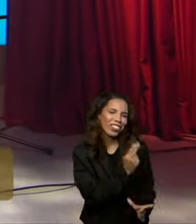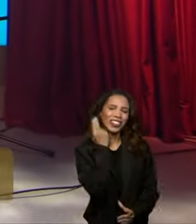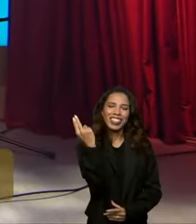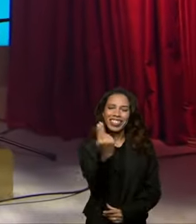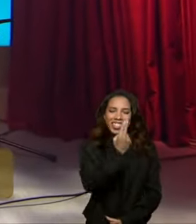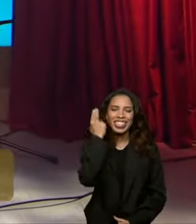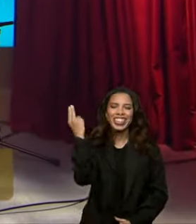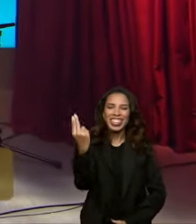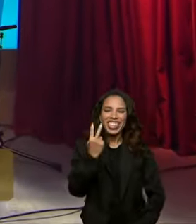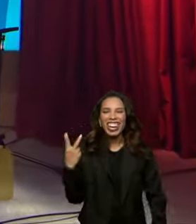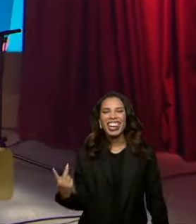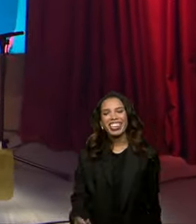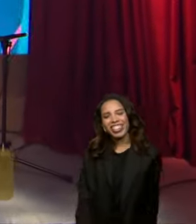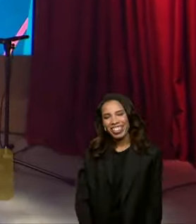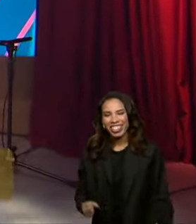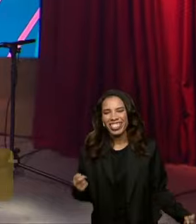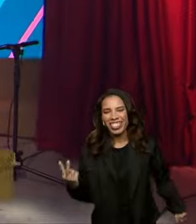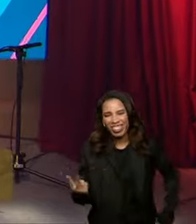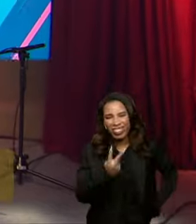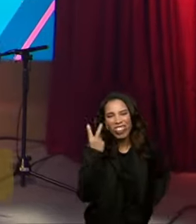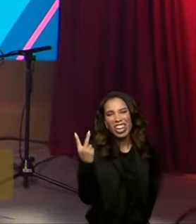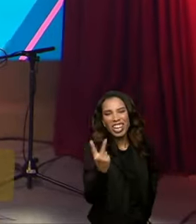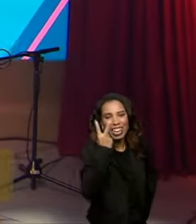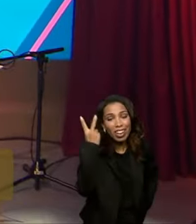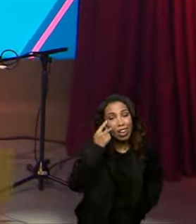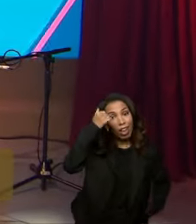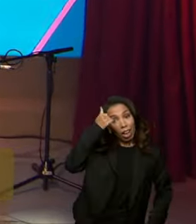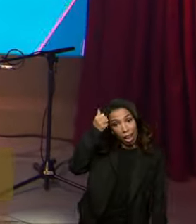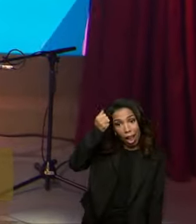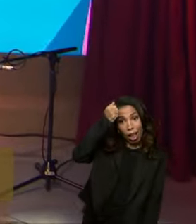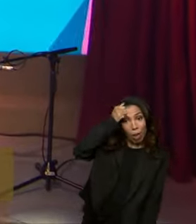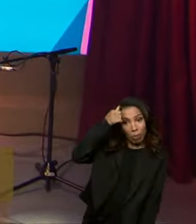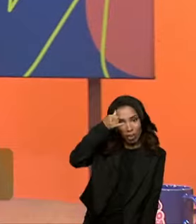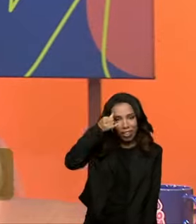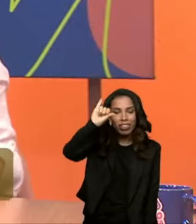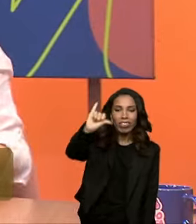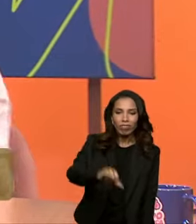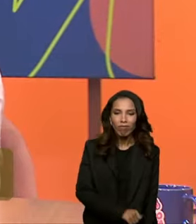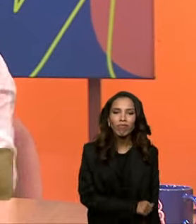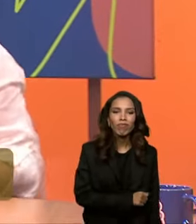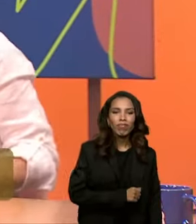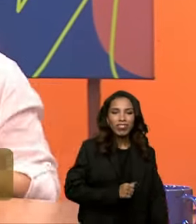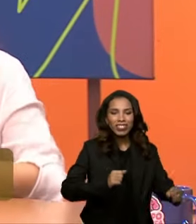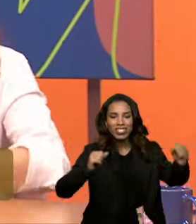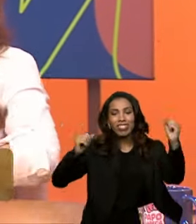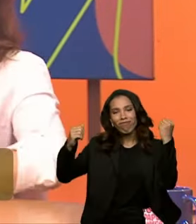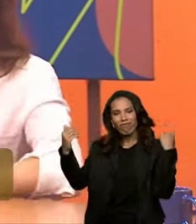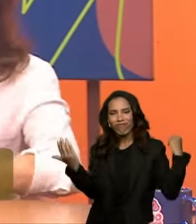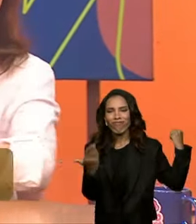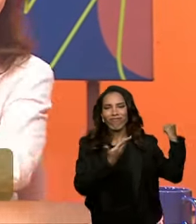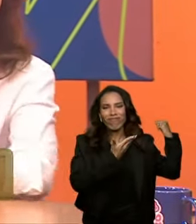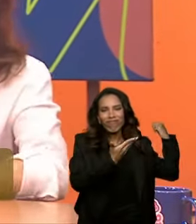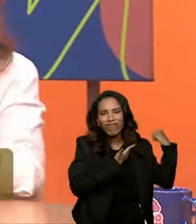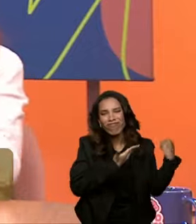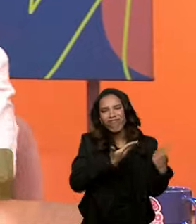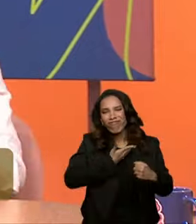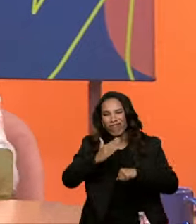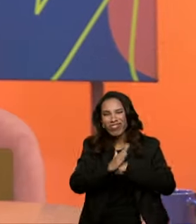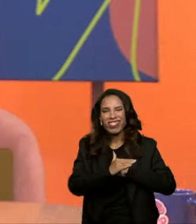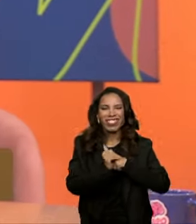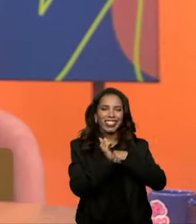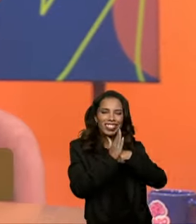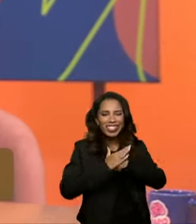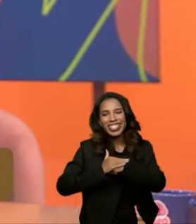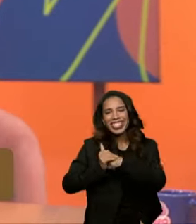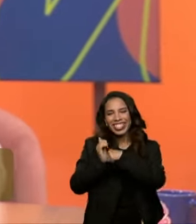que valorizar, pra não se arrepender. Amizade, amizade, afeto e carinho,